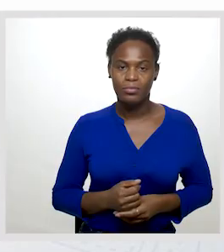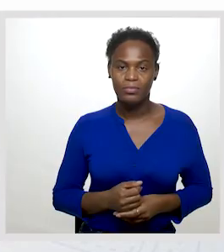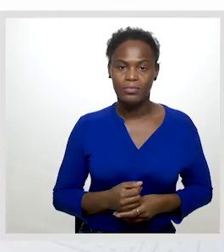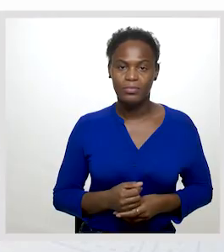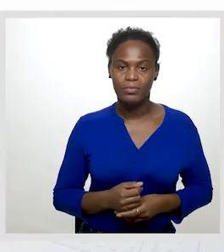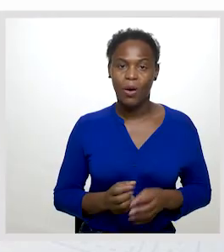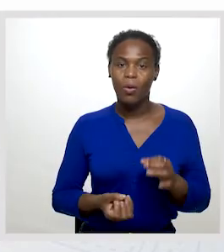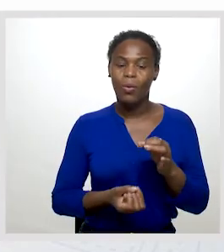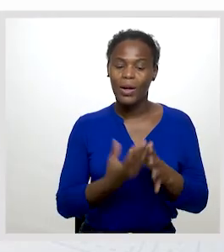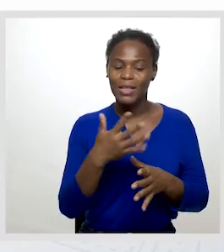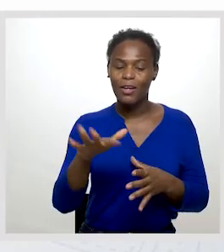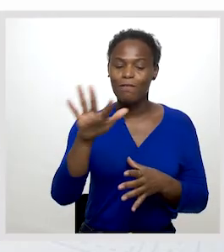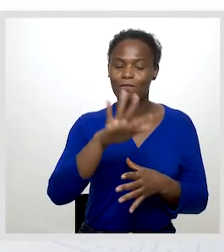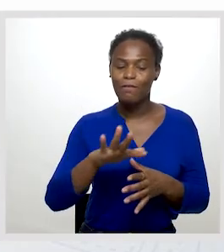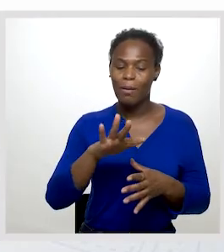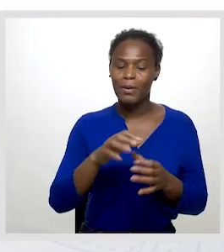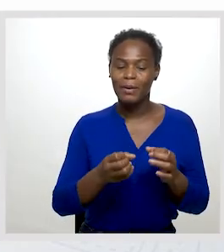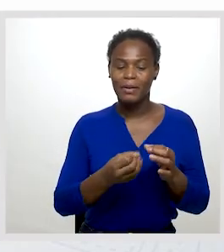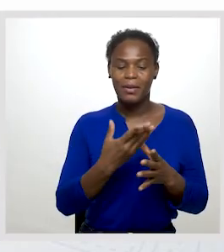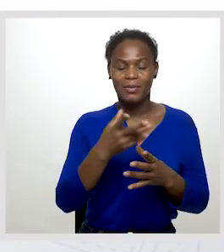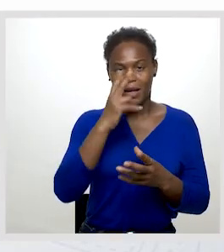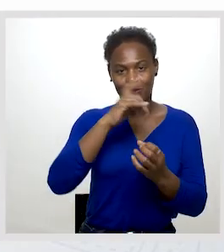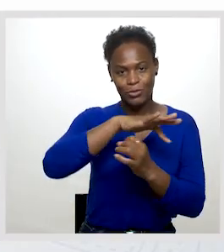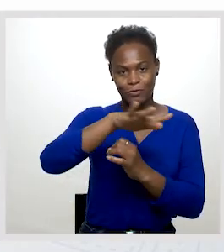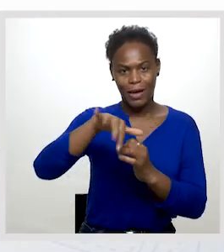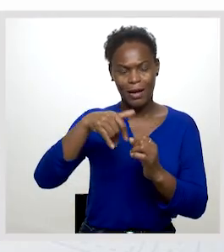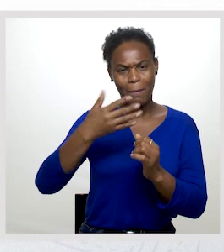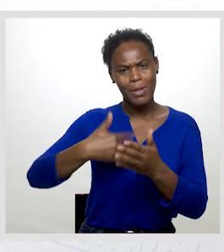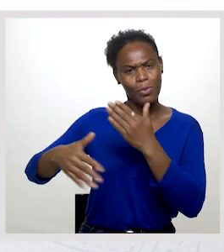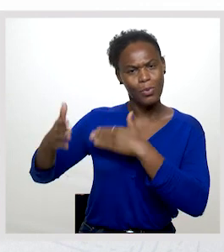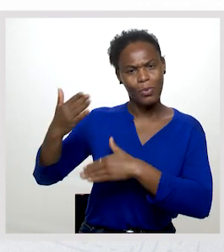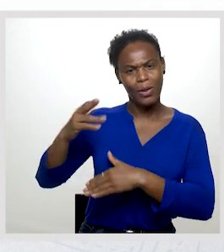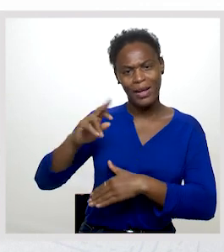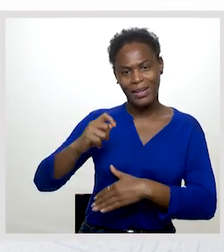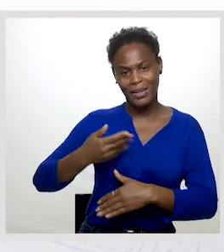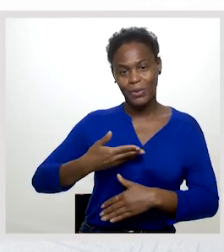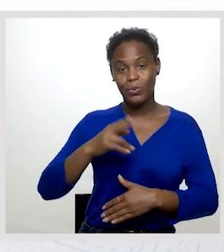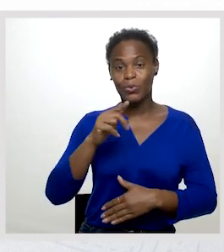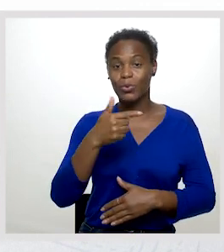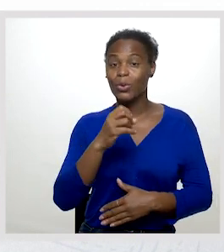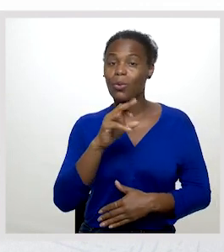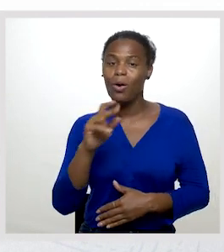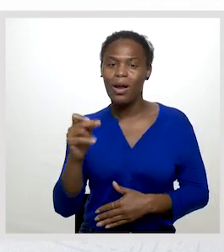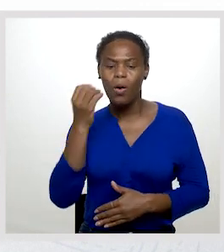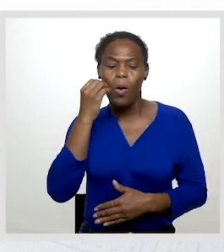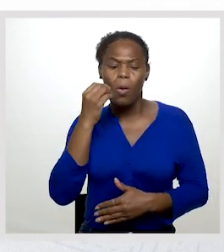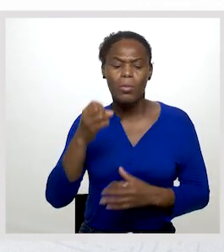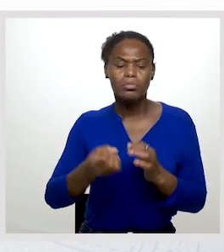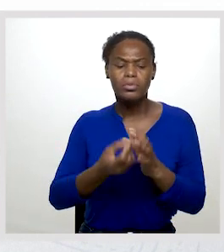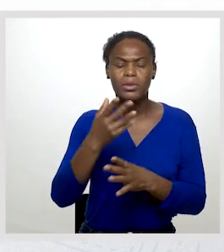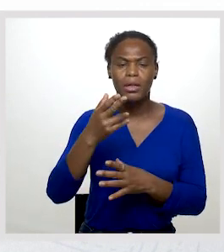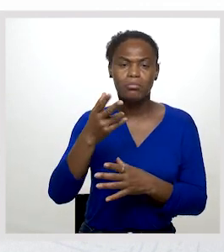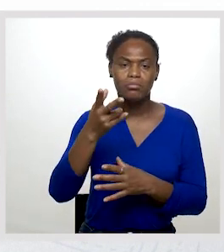aula. Origem e formação da atmosfera primitiva e redutora, como teria formado a nossa